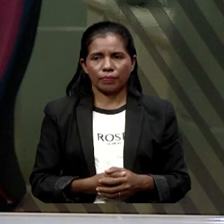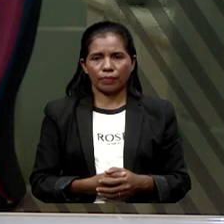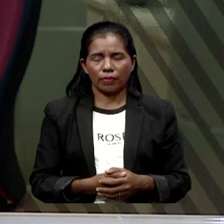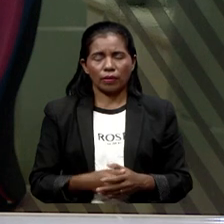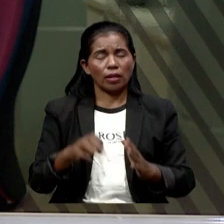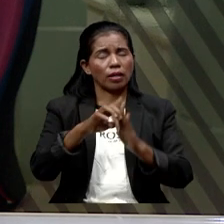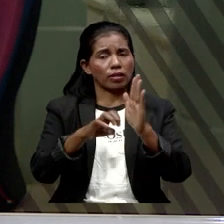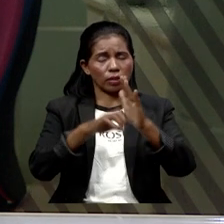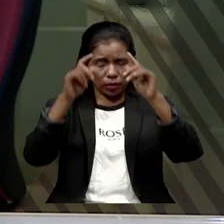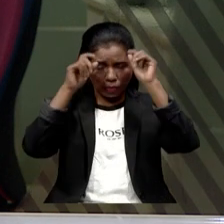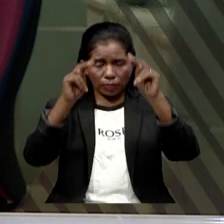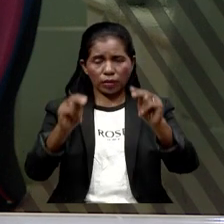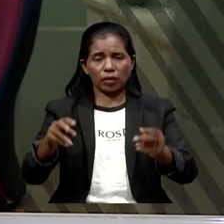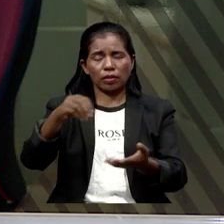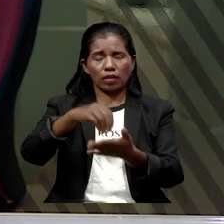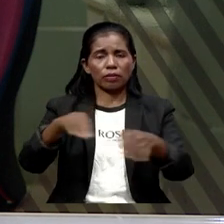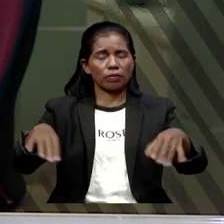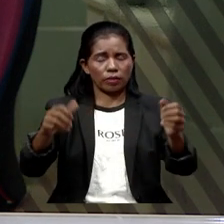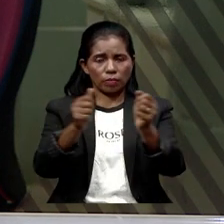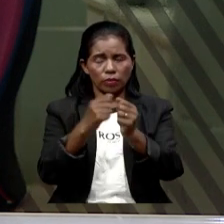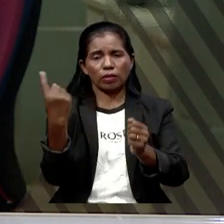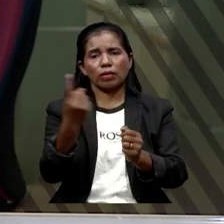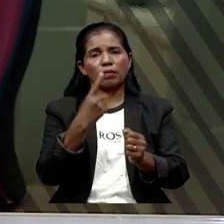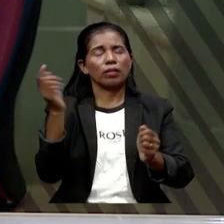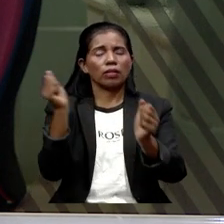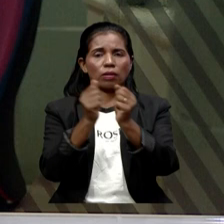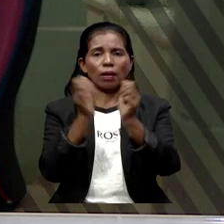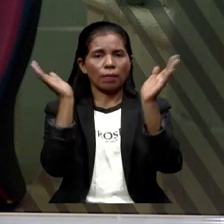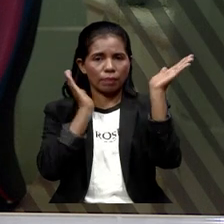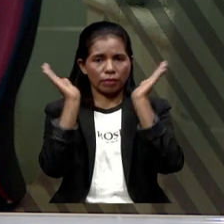Estadu Timor-Leste presija Kria Kooperasaun nafatin ho Malazia.